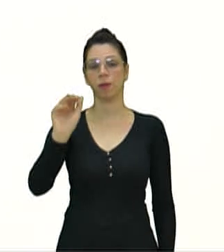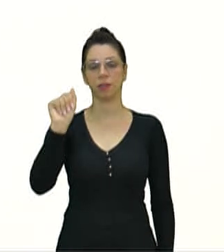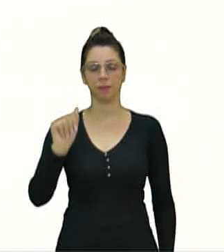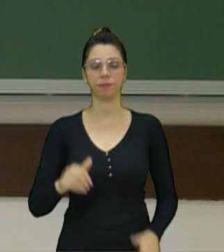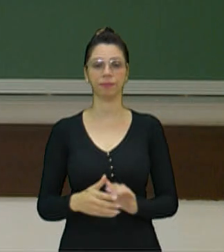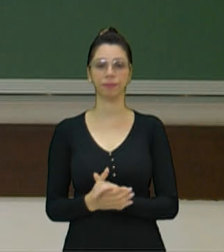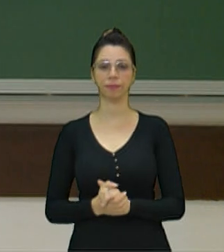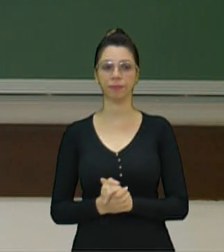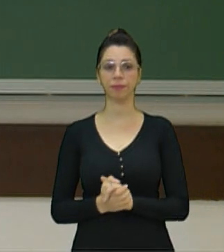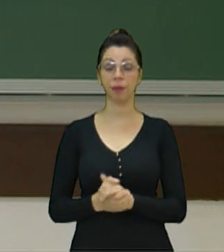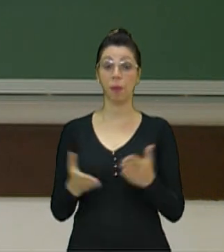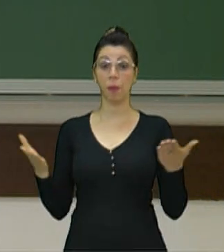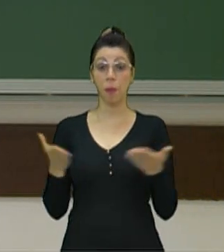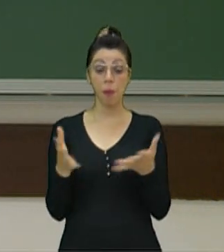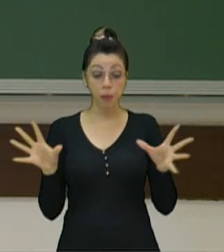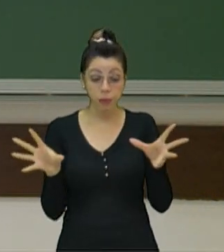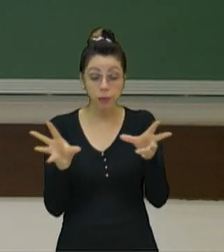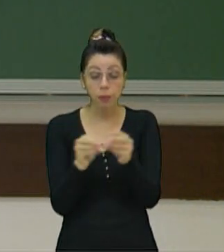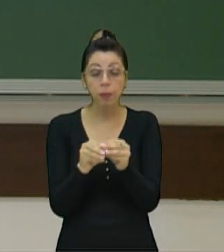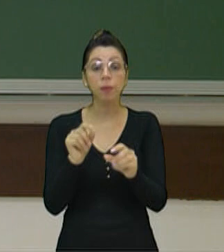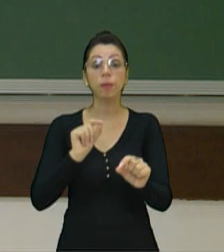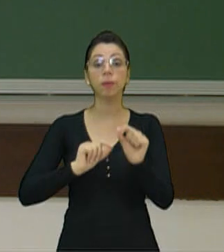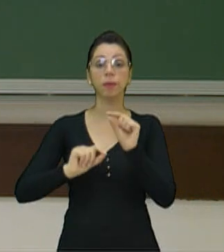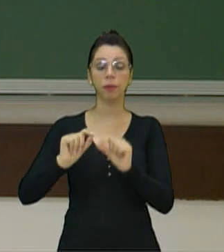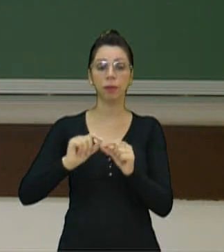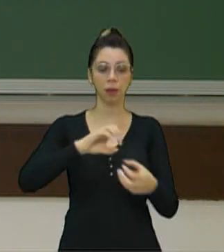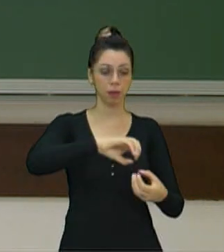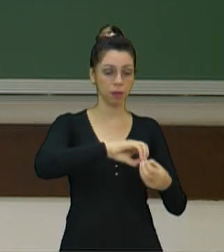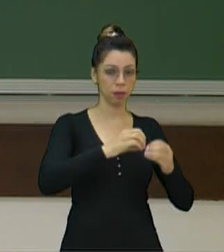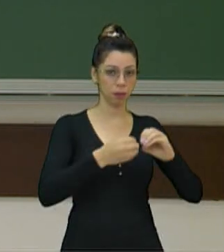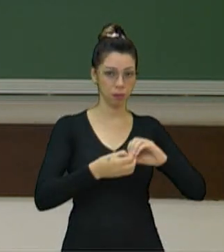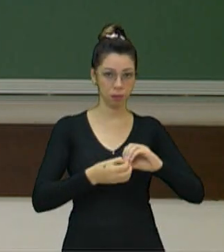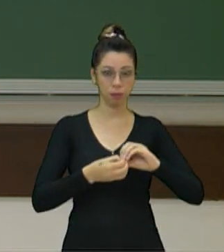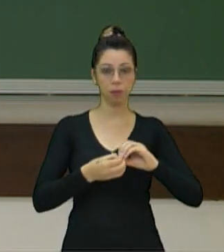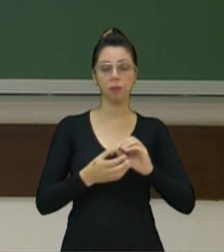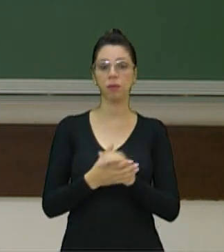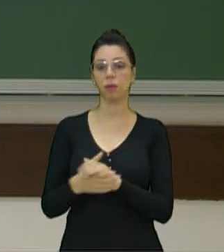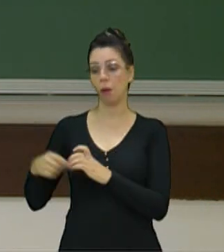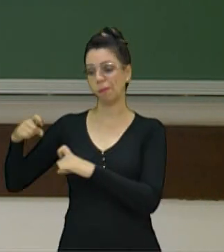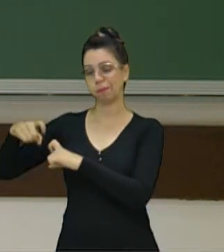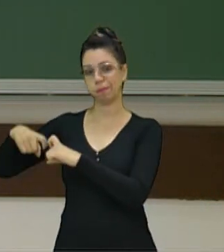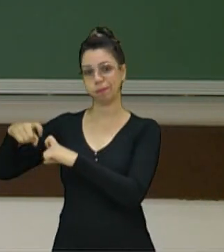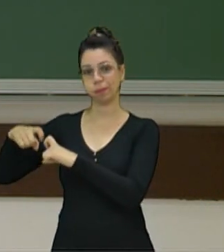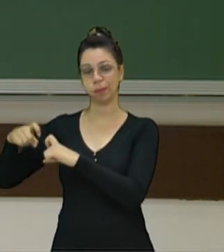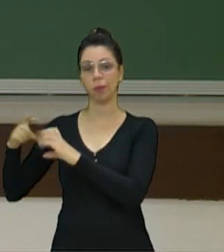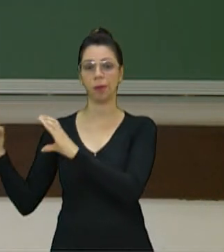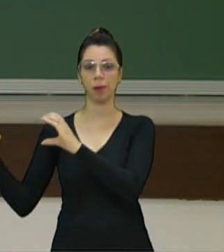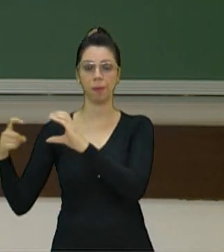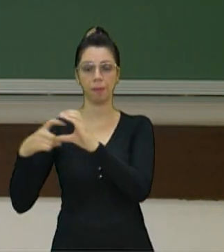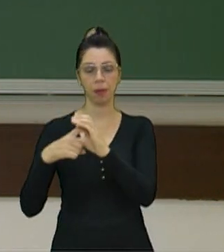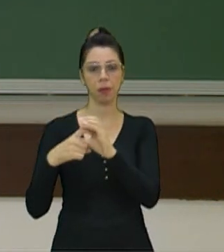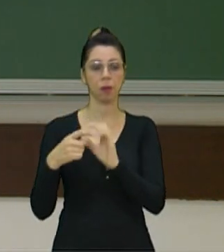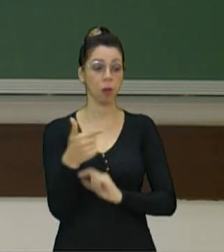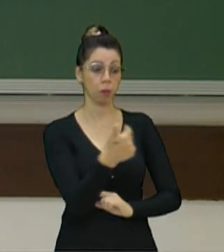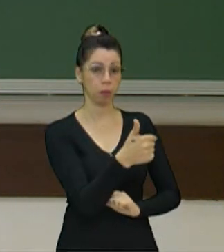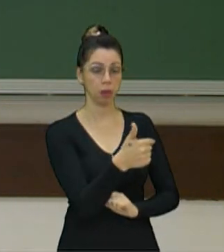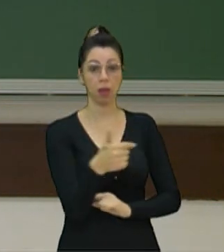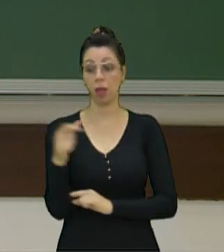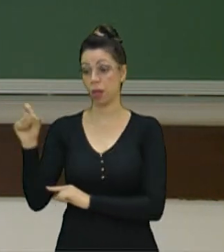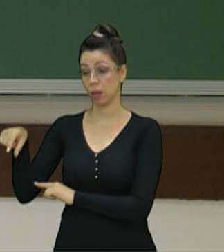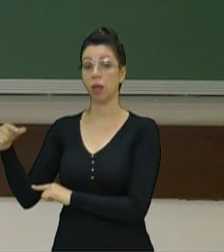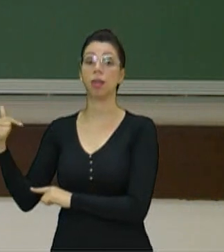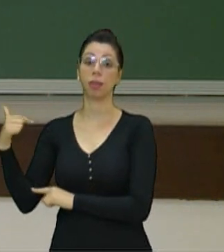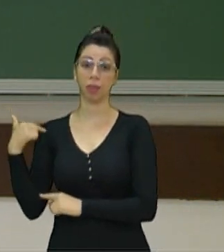Gente, hoje nós vimos reprodução sexuada, com uso de gametas, assexuada sem uso de gametas. A